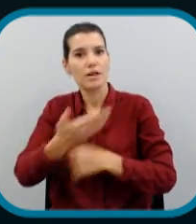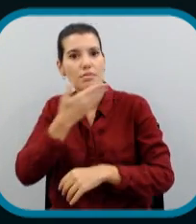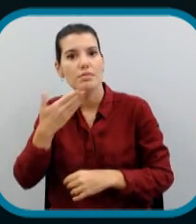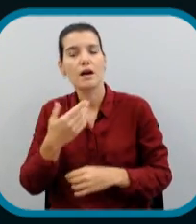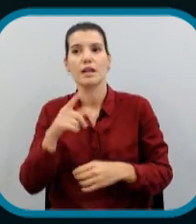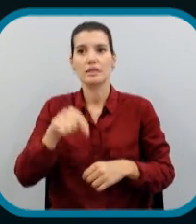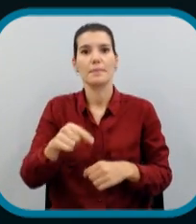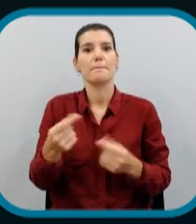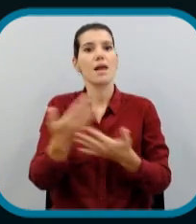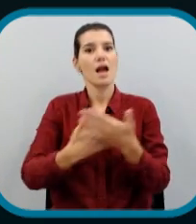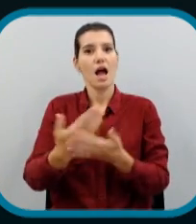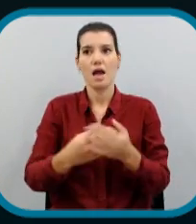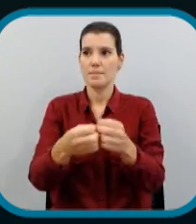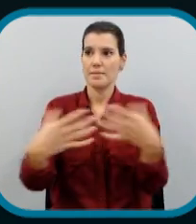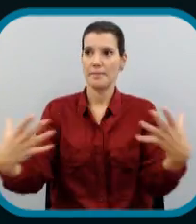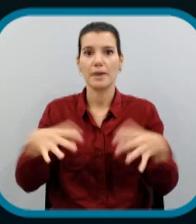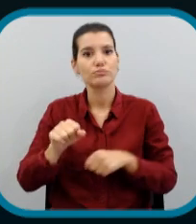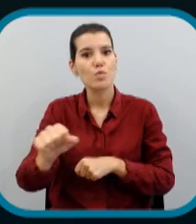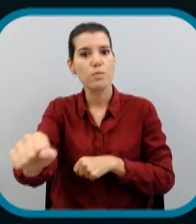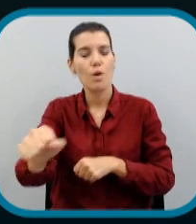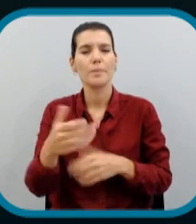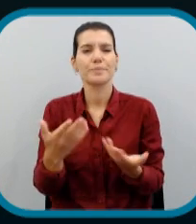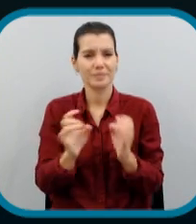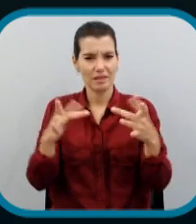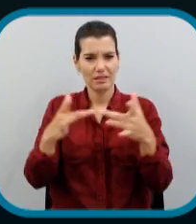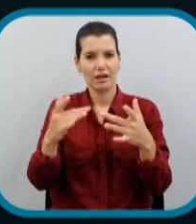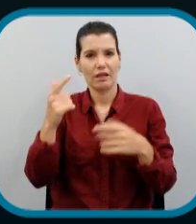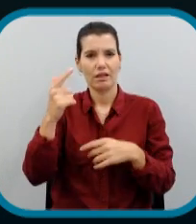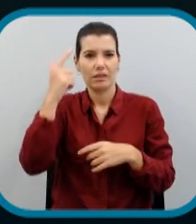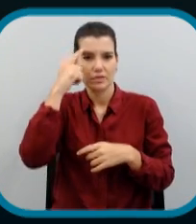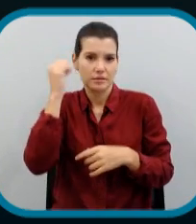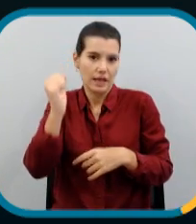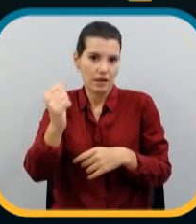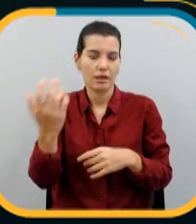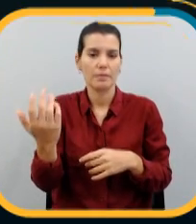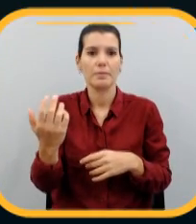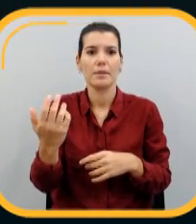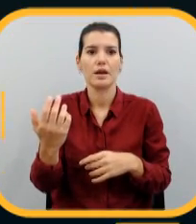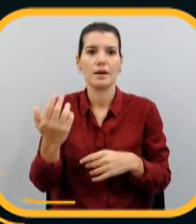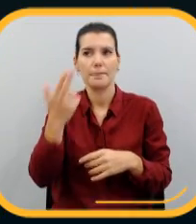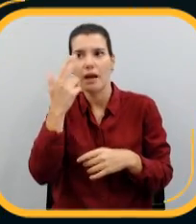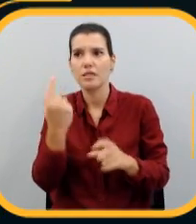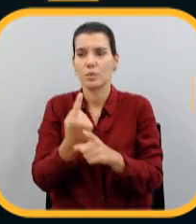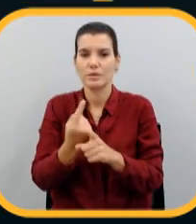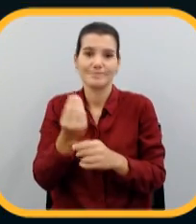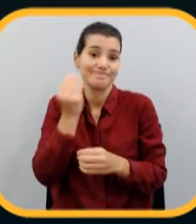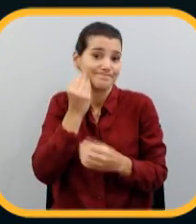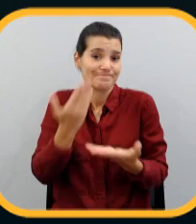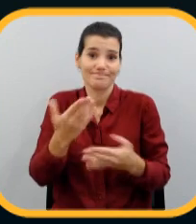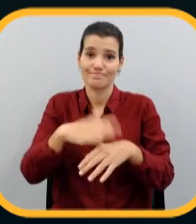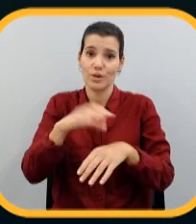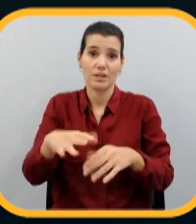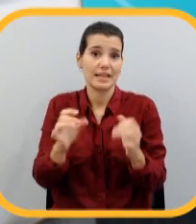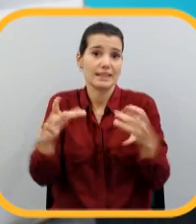ao desempenho das empresas e também no alcance que têm tido no mercado. Considera os ciberataques um efeito inevitável desta